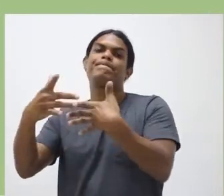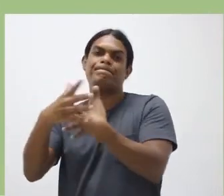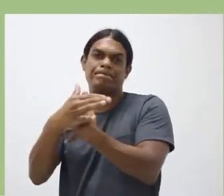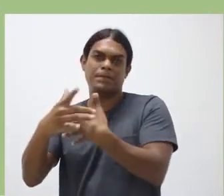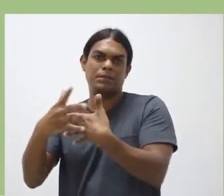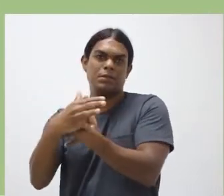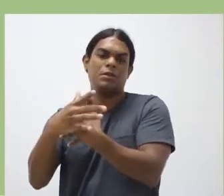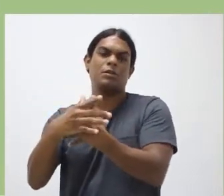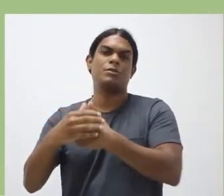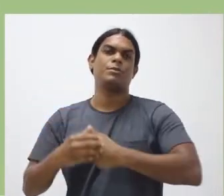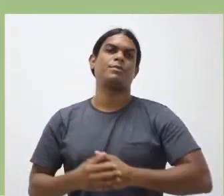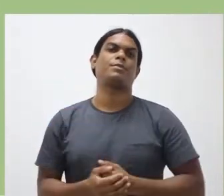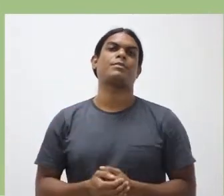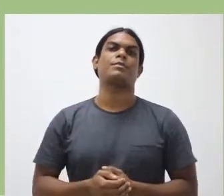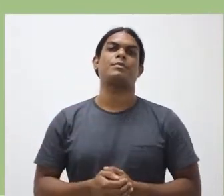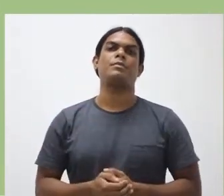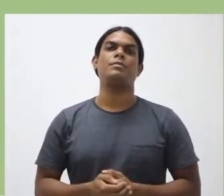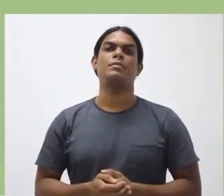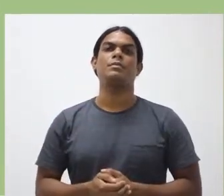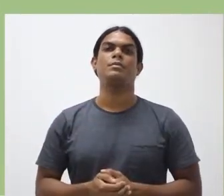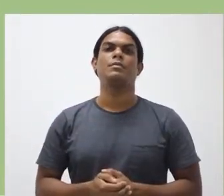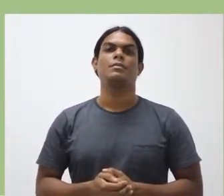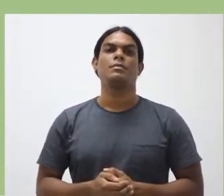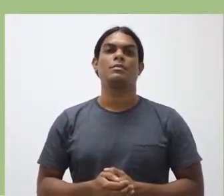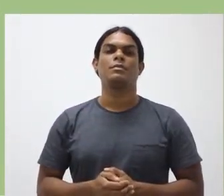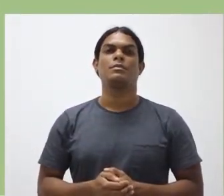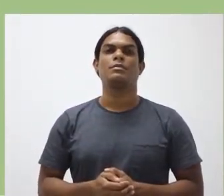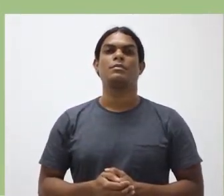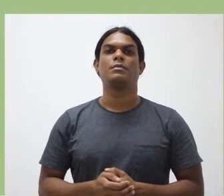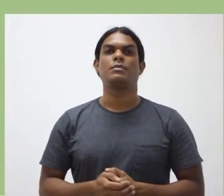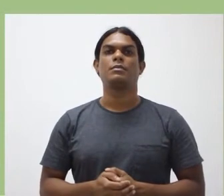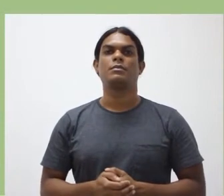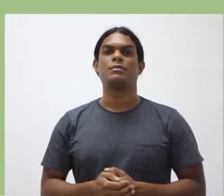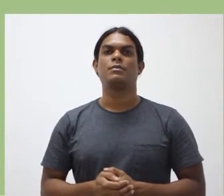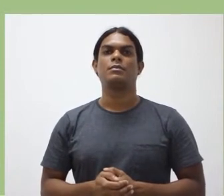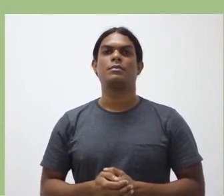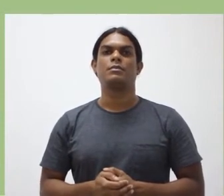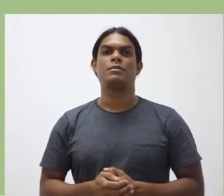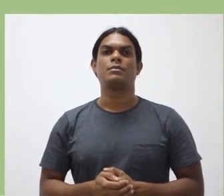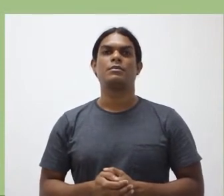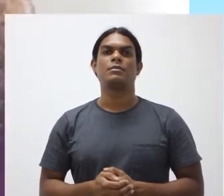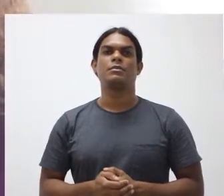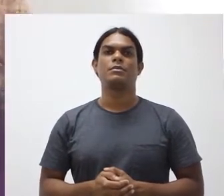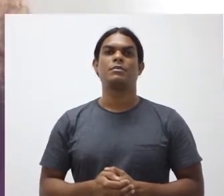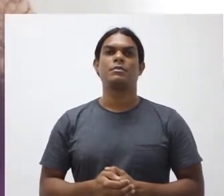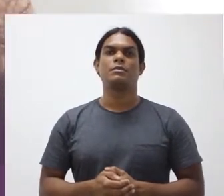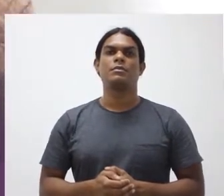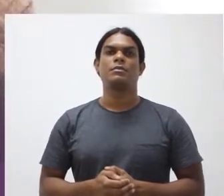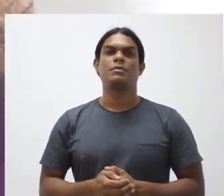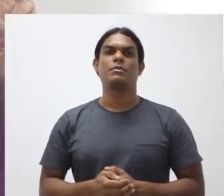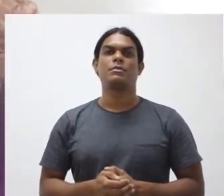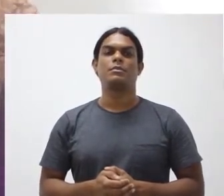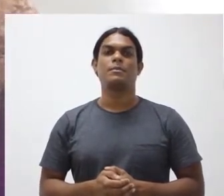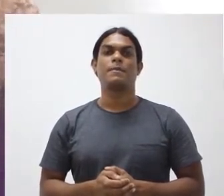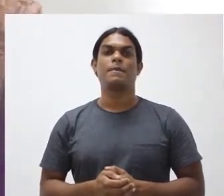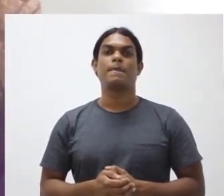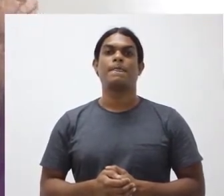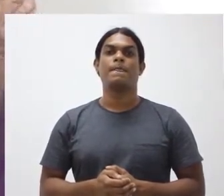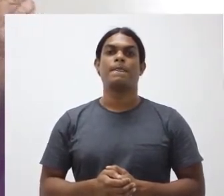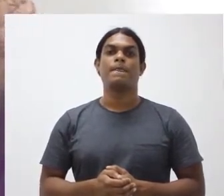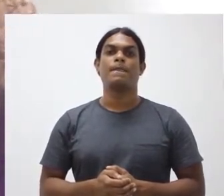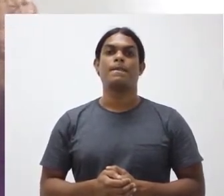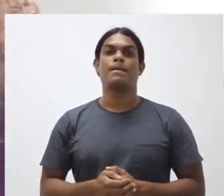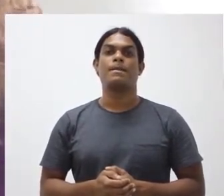outros produtos que são privilegiados, como os produtos industrializados. Para garantir que esses